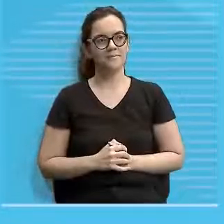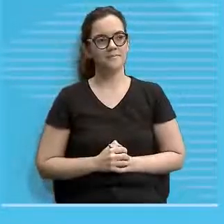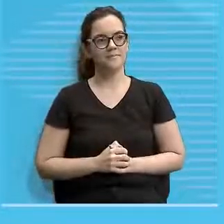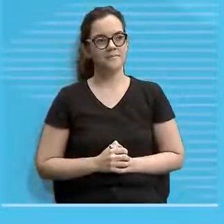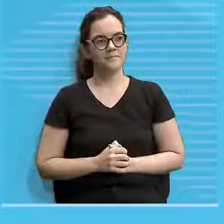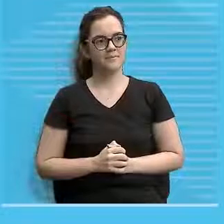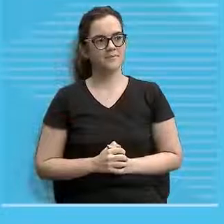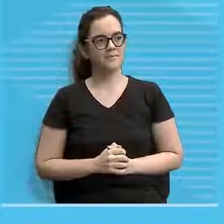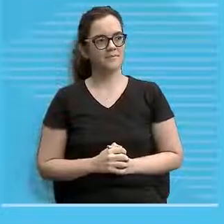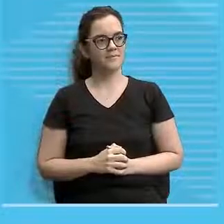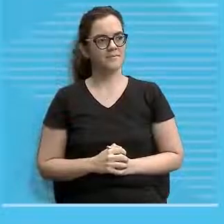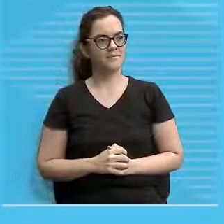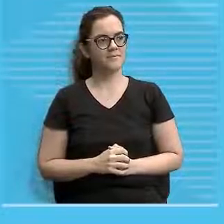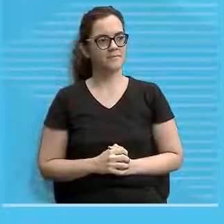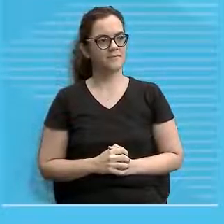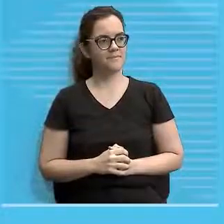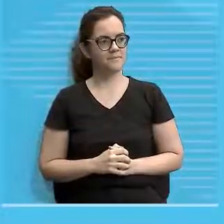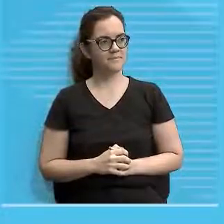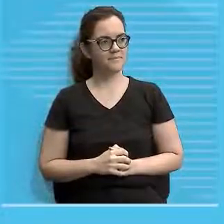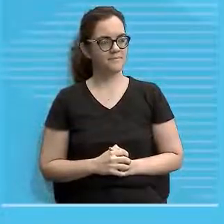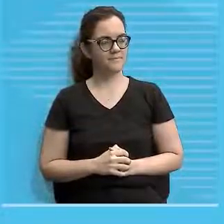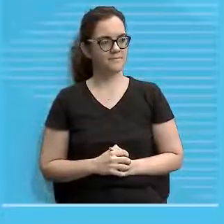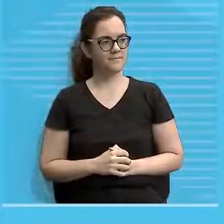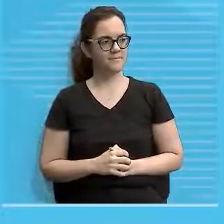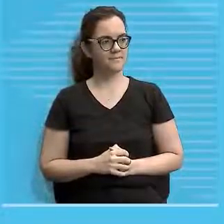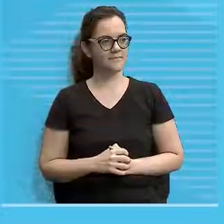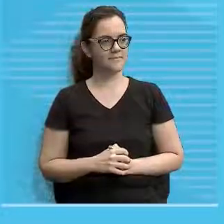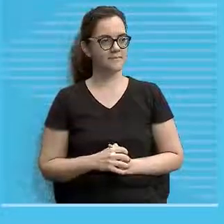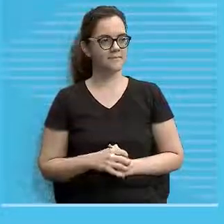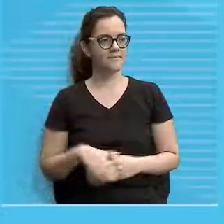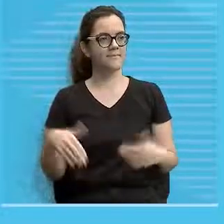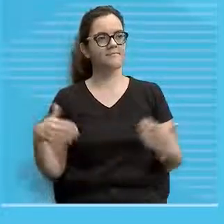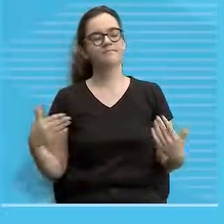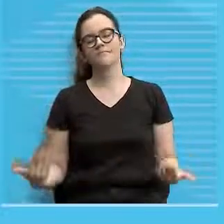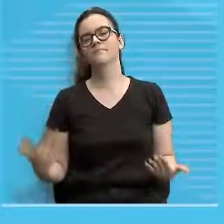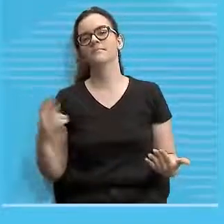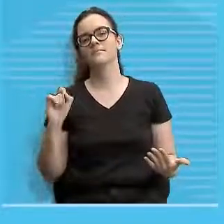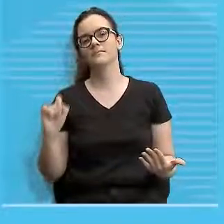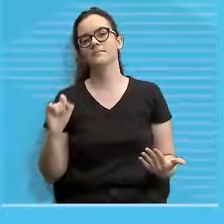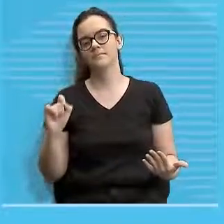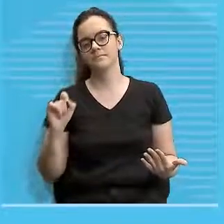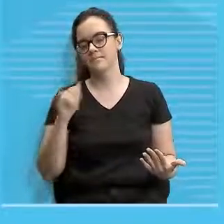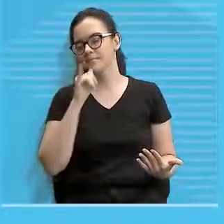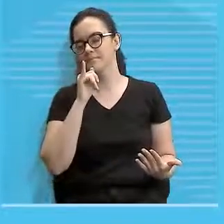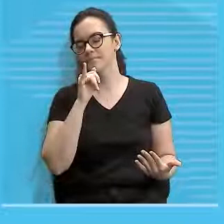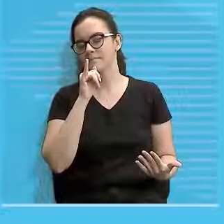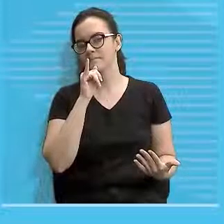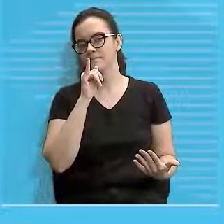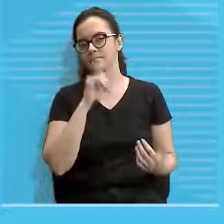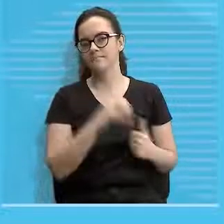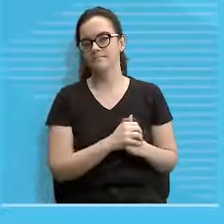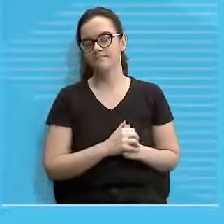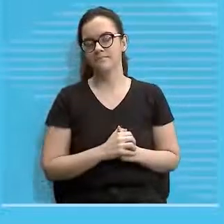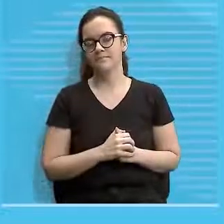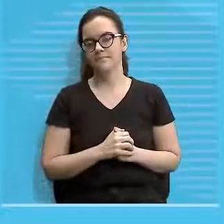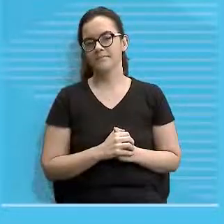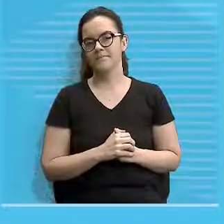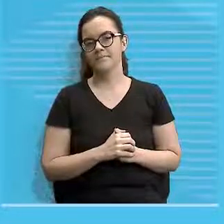que também foi o que a gente discutiu bastante. É um processo de pensar sobre